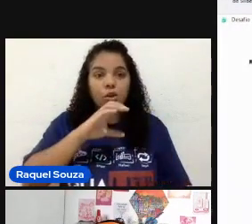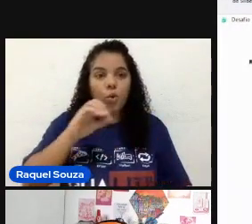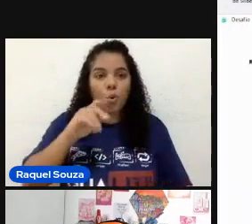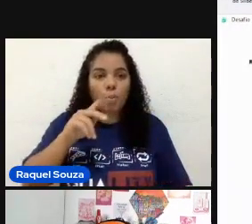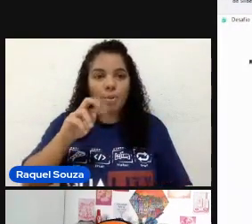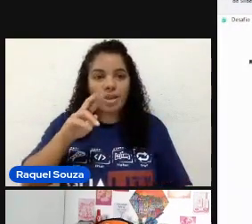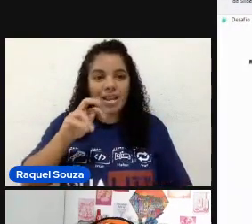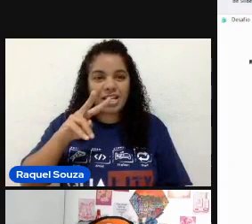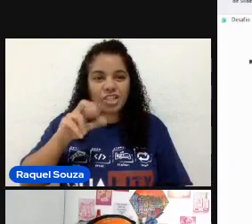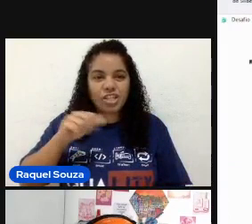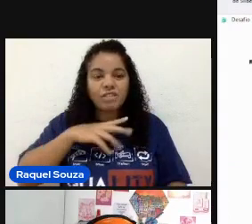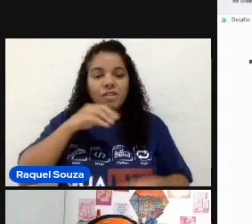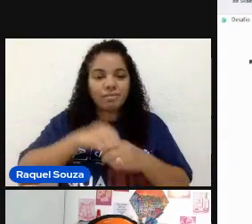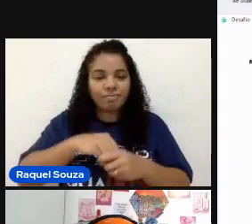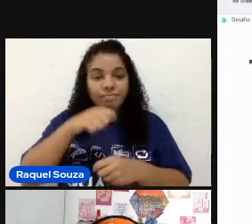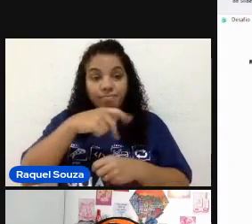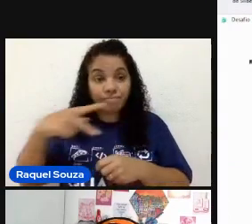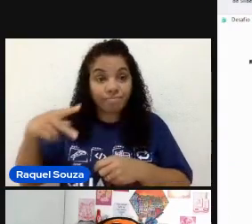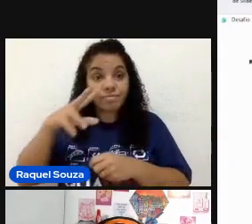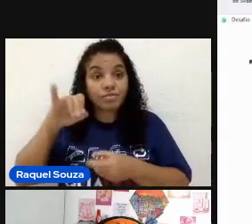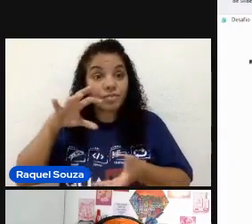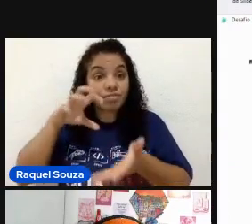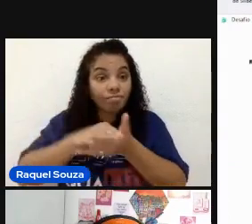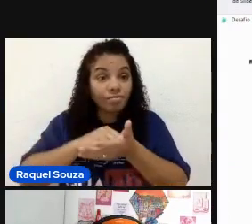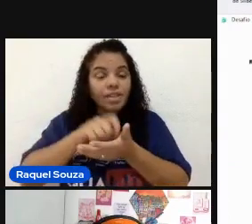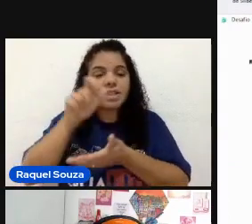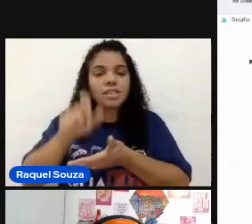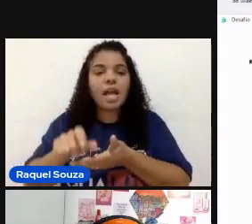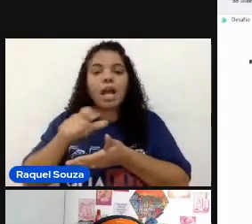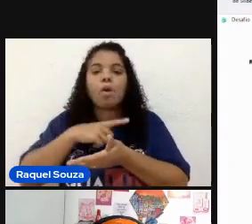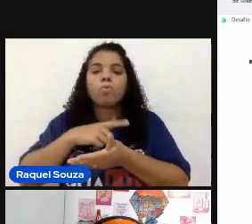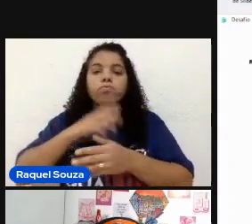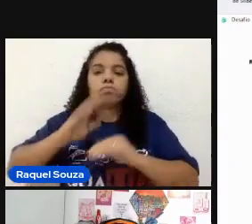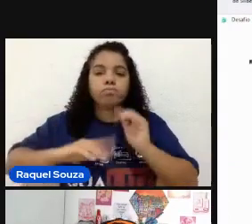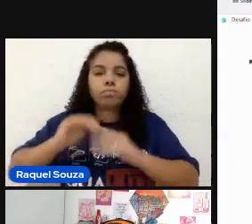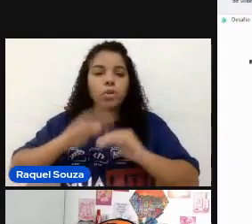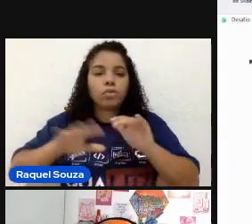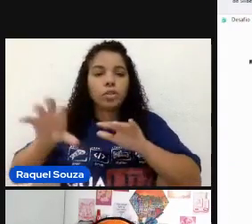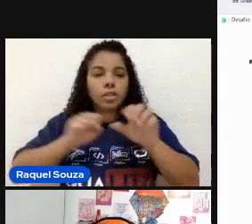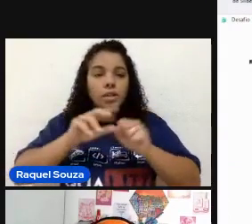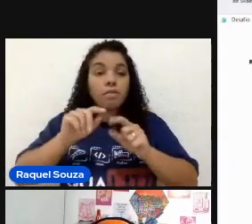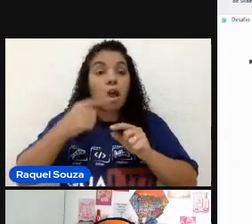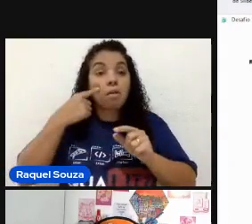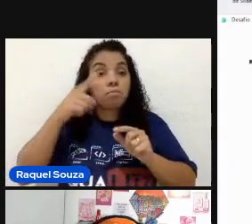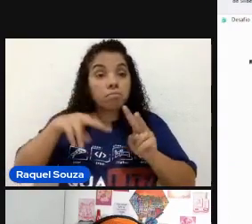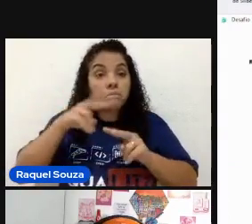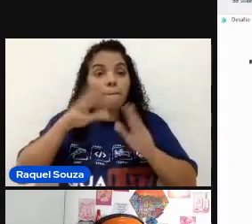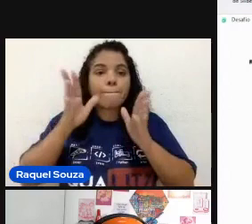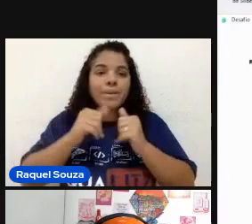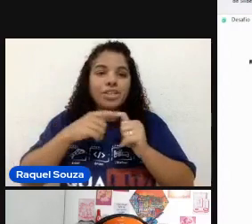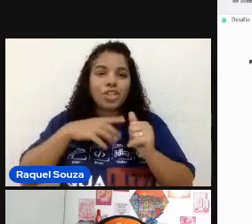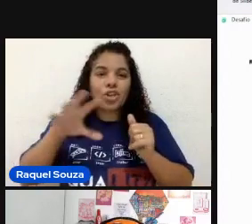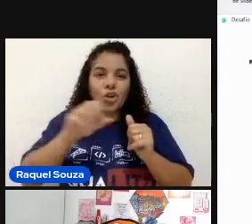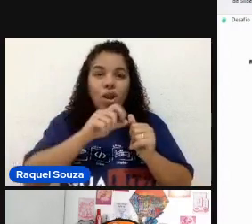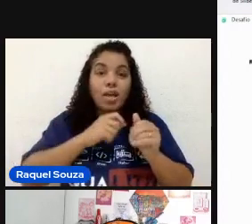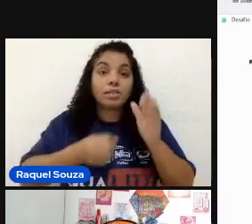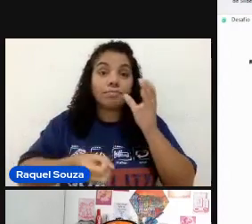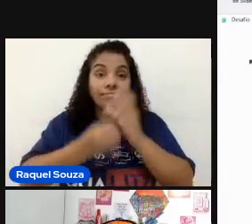desse aplicativo vai cadastrar o catador, vai visualizar o pedido de coleta e vai gerar a ordem de